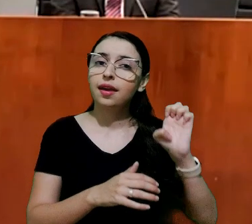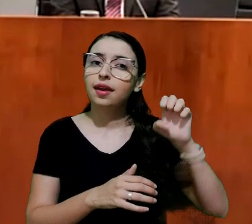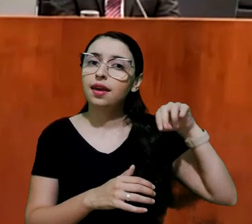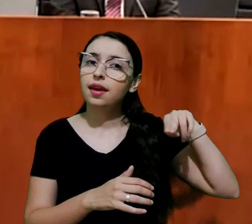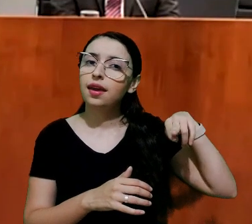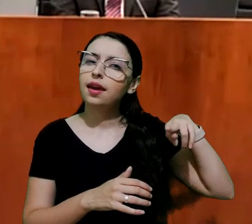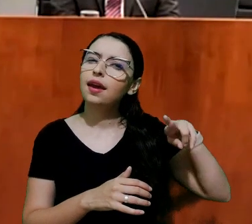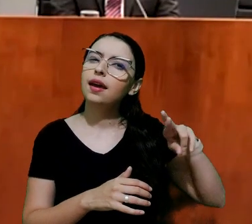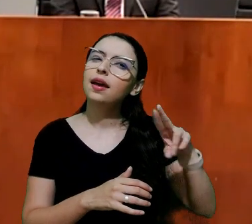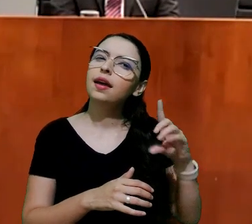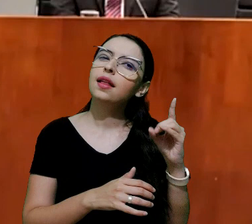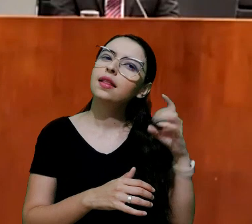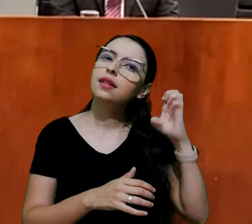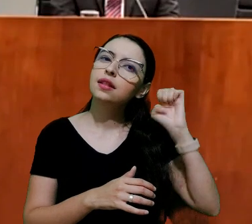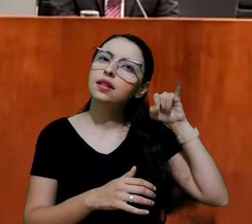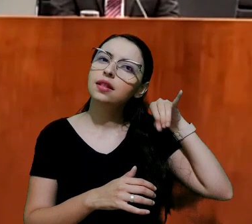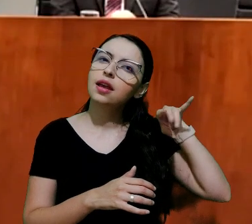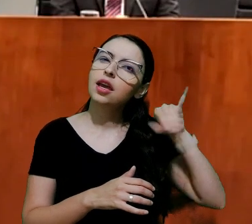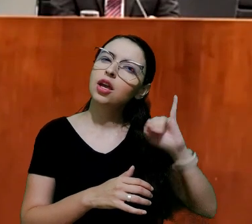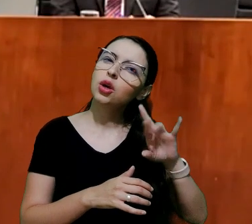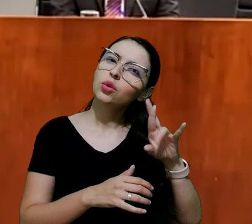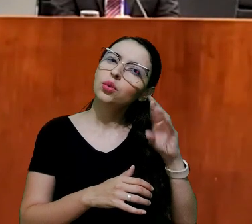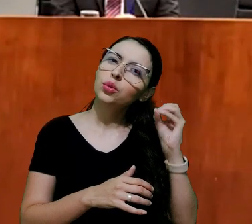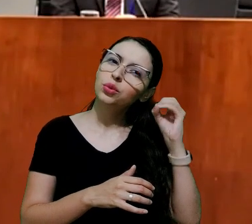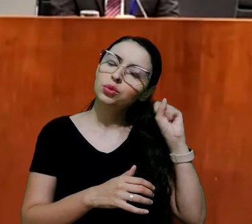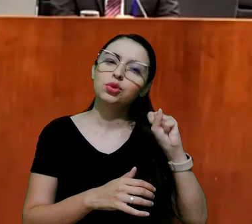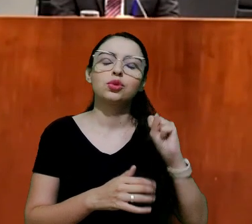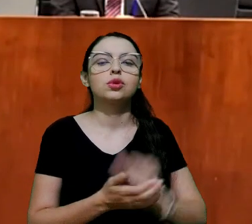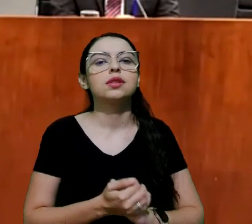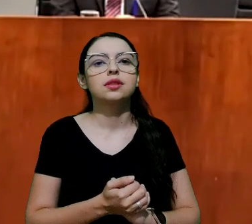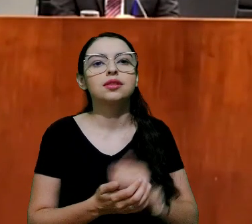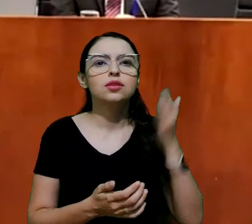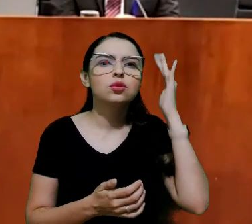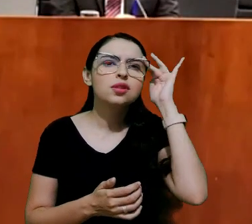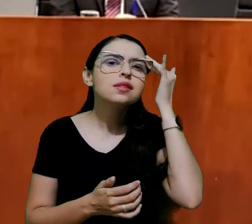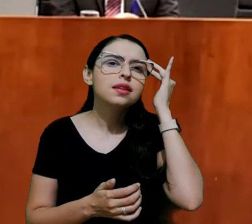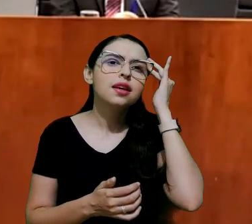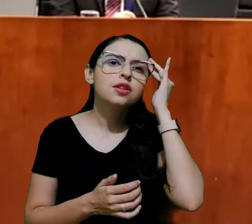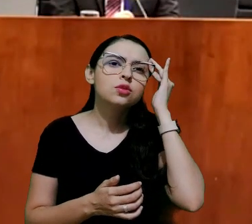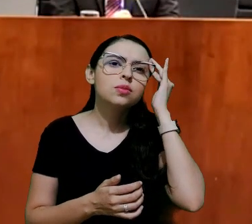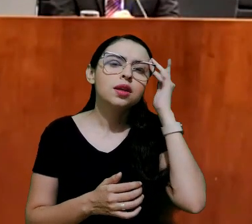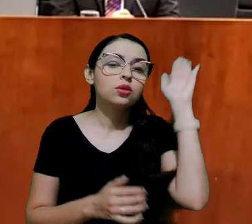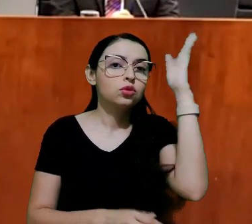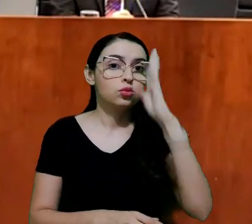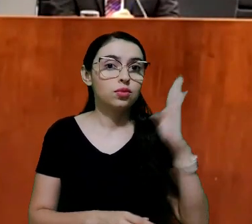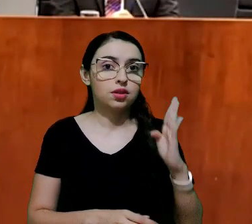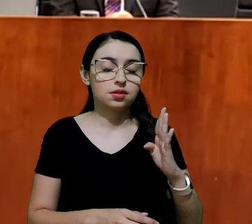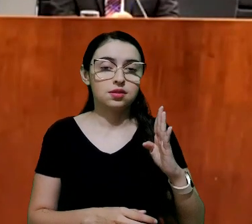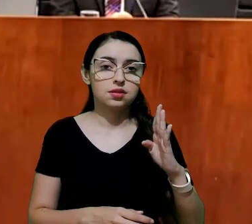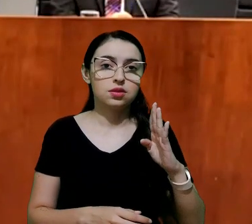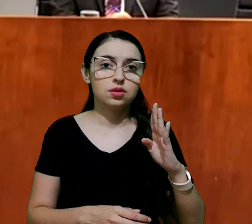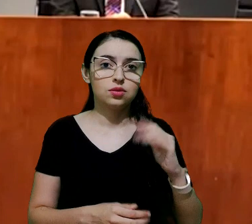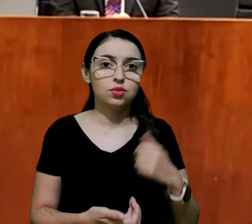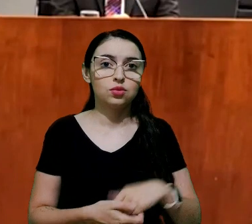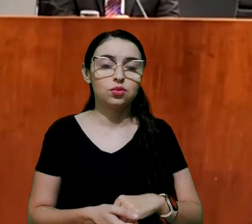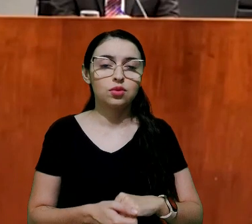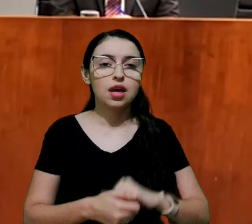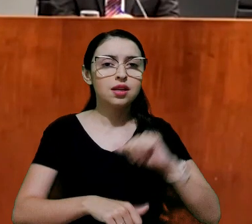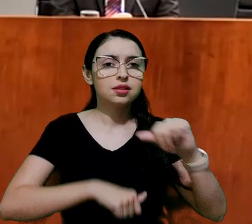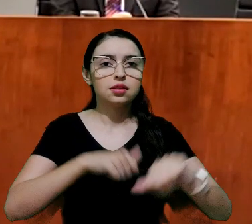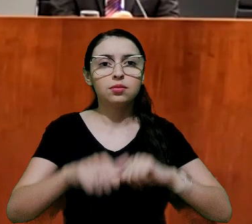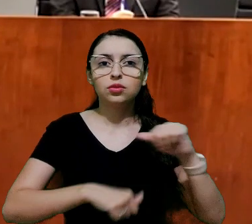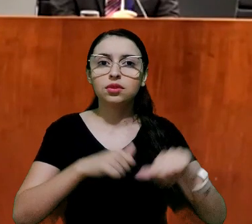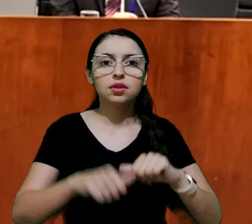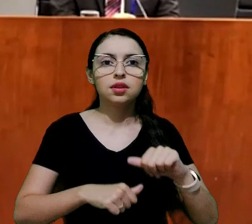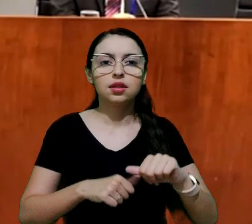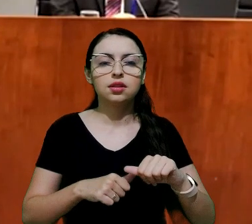E na nossa experiência de Brasil, esse giro da propriedade para a